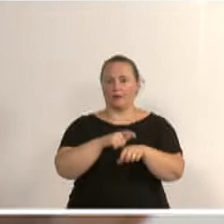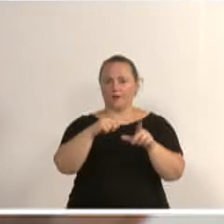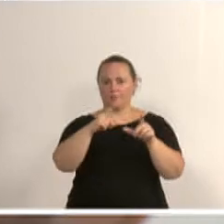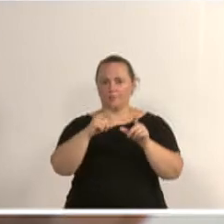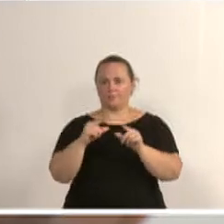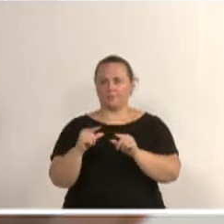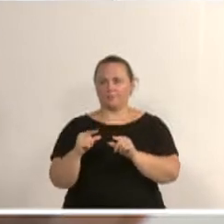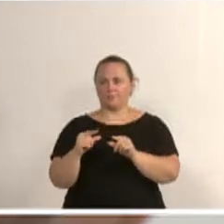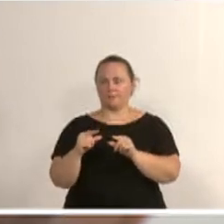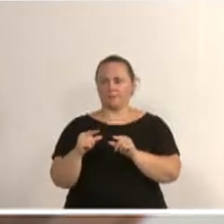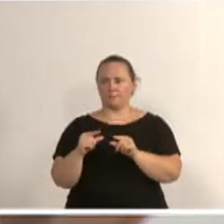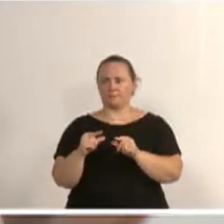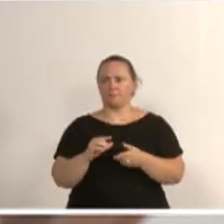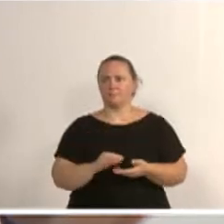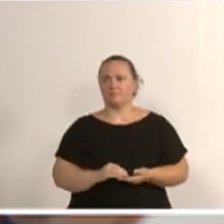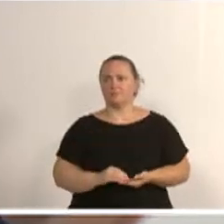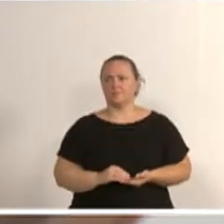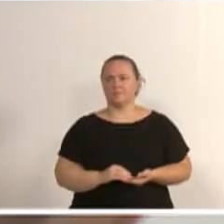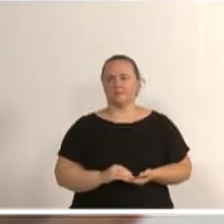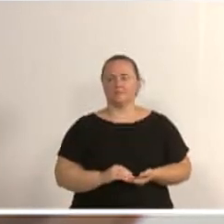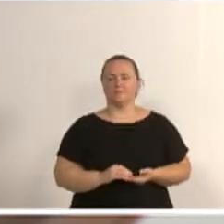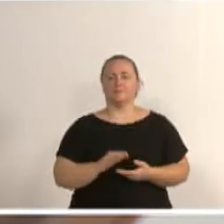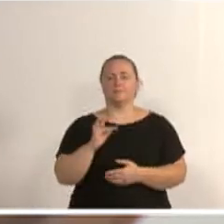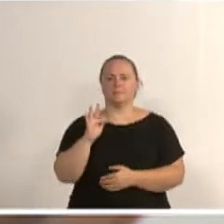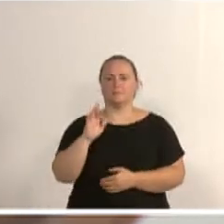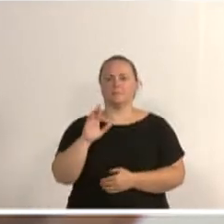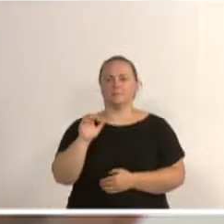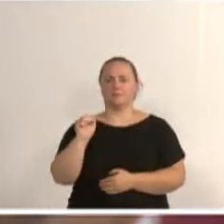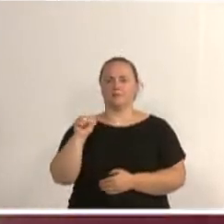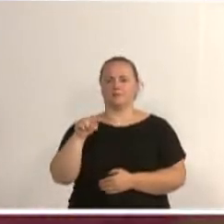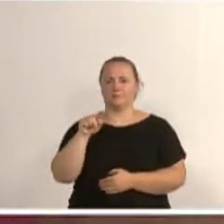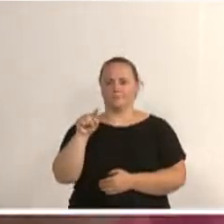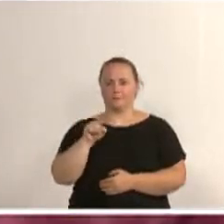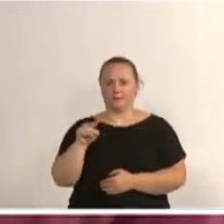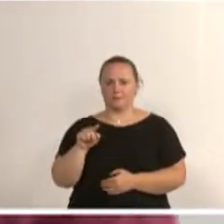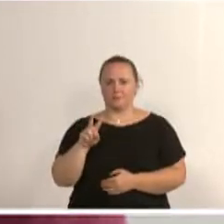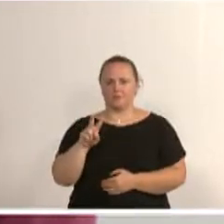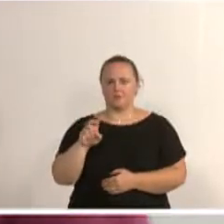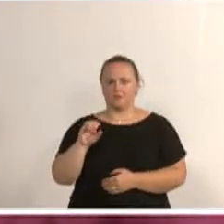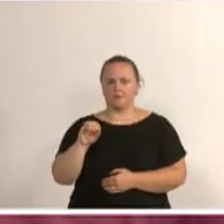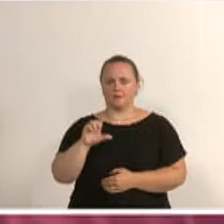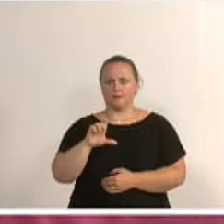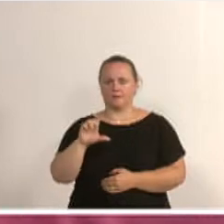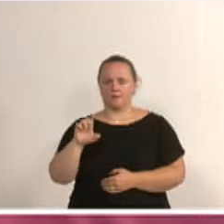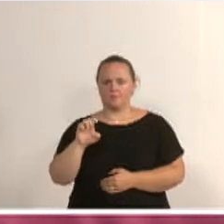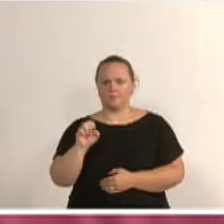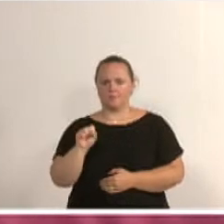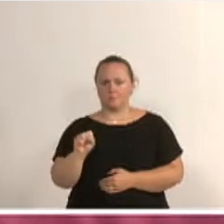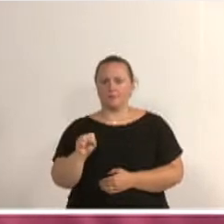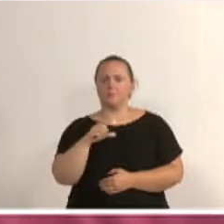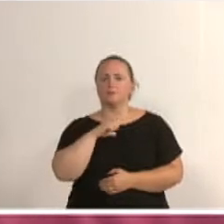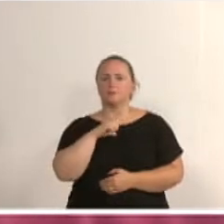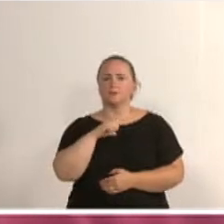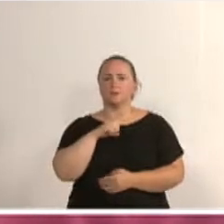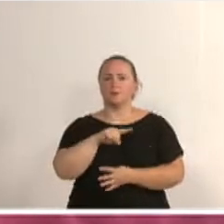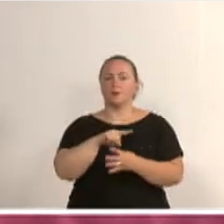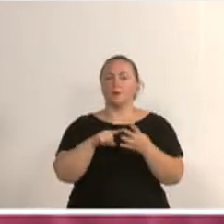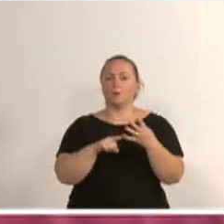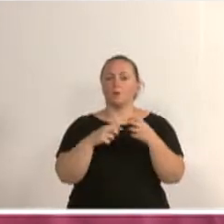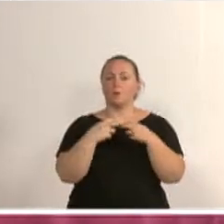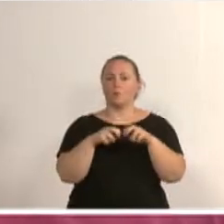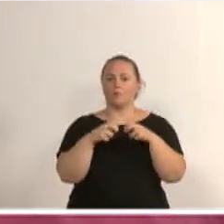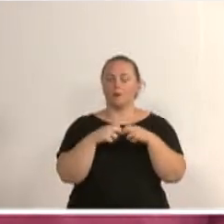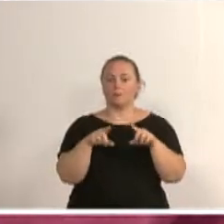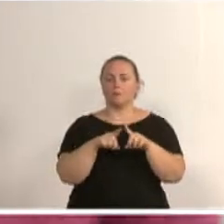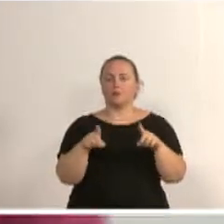diminuição. Lá na Transfoles, passa às vezes 4 ônibus e você não consegue